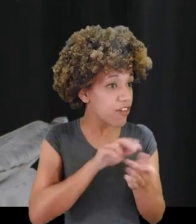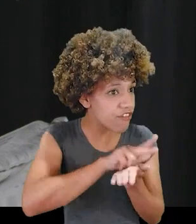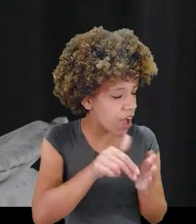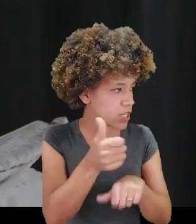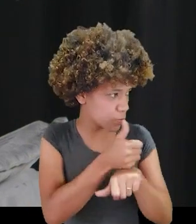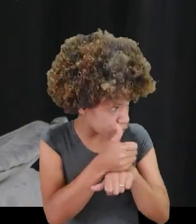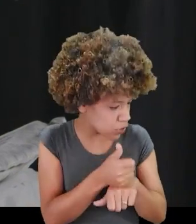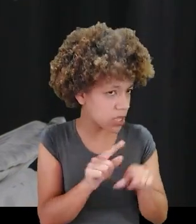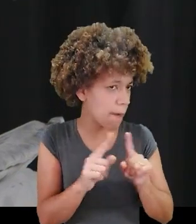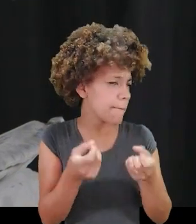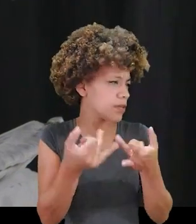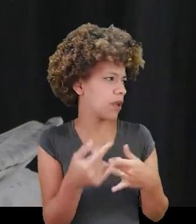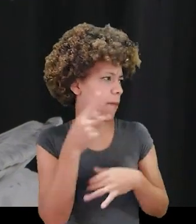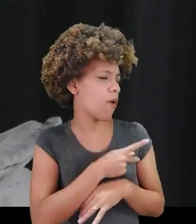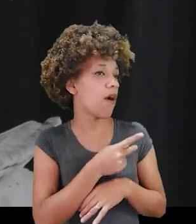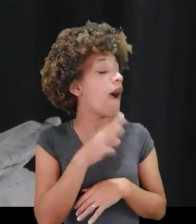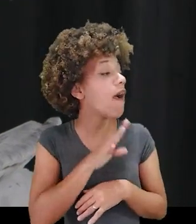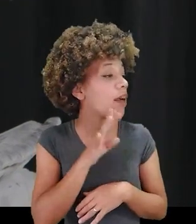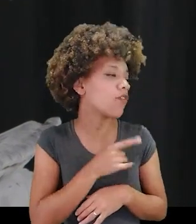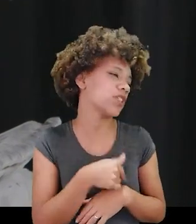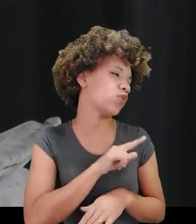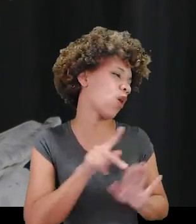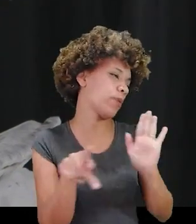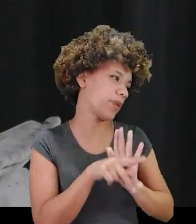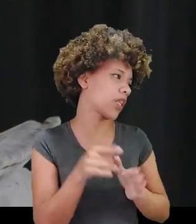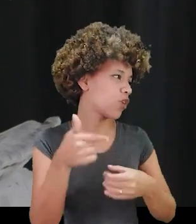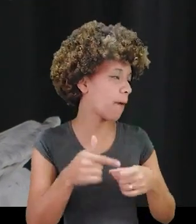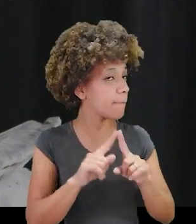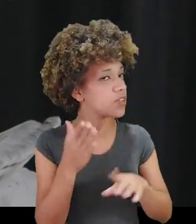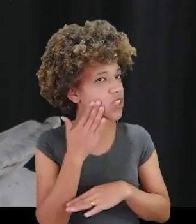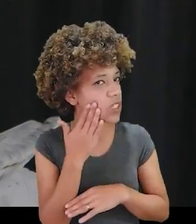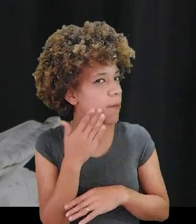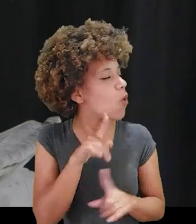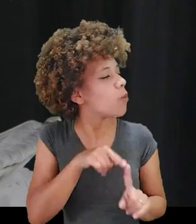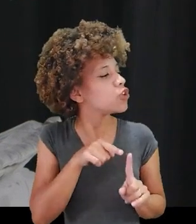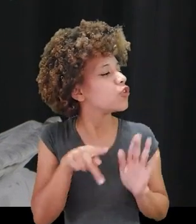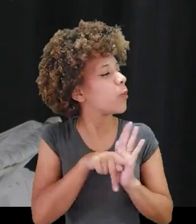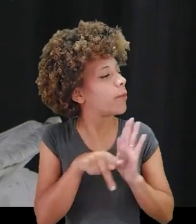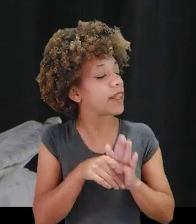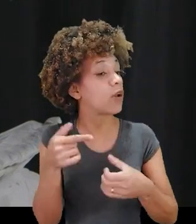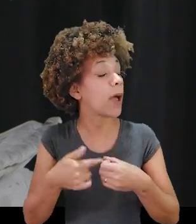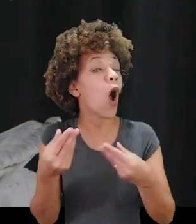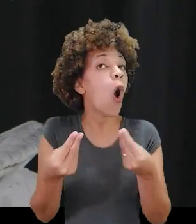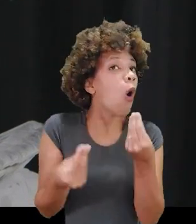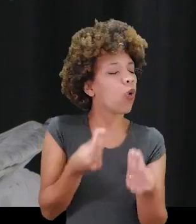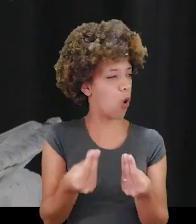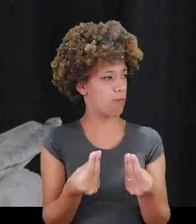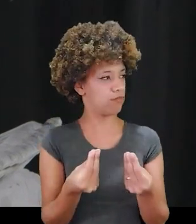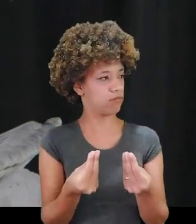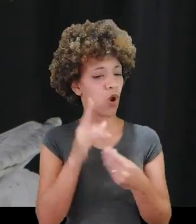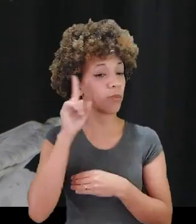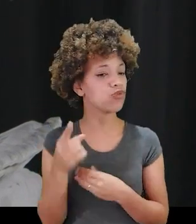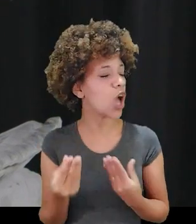você fez outras funções o ramo explica é muito legal para ter esse papo também você não é o dono do Posto mas eu acho que você sabe a função do dono do Posto como que é que